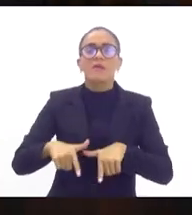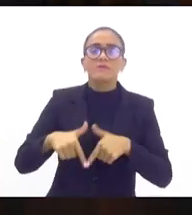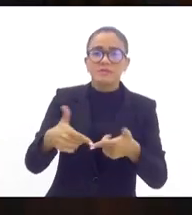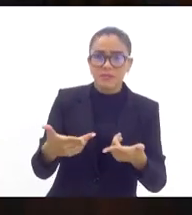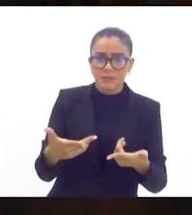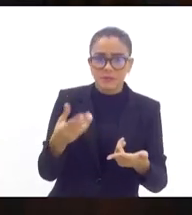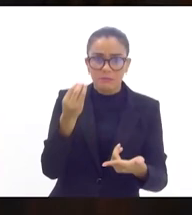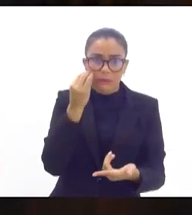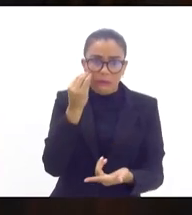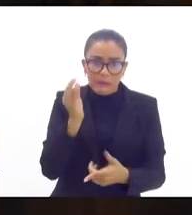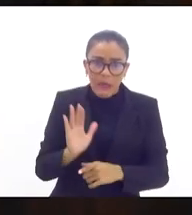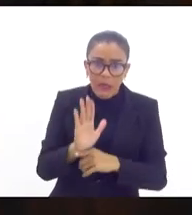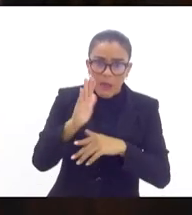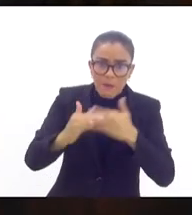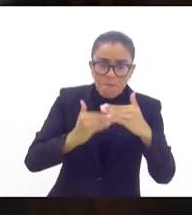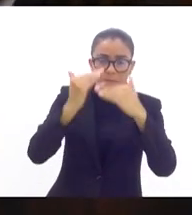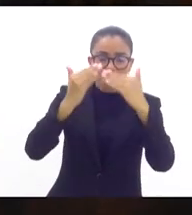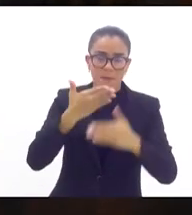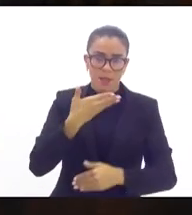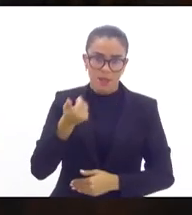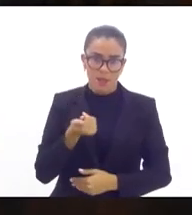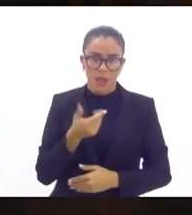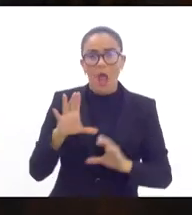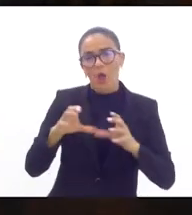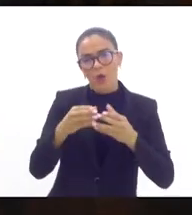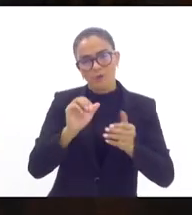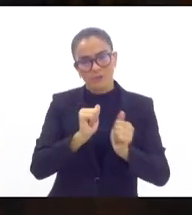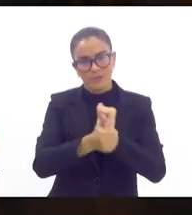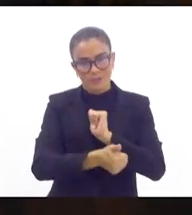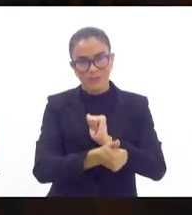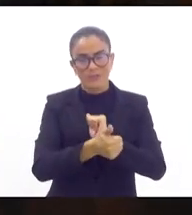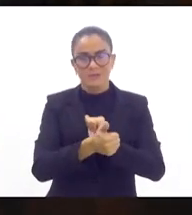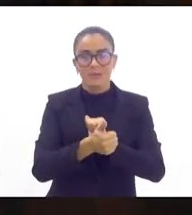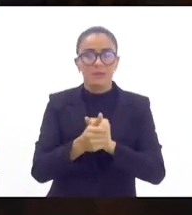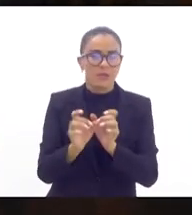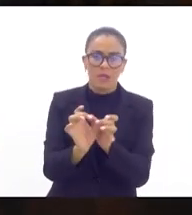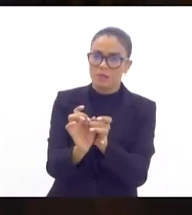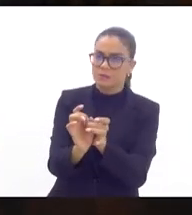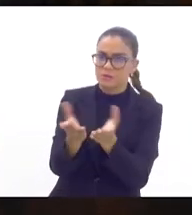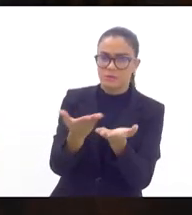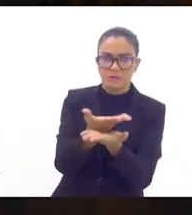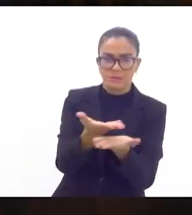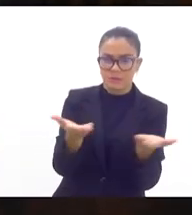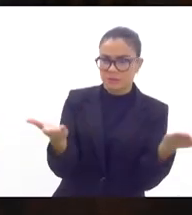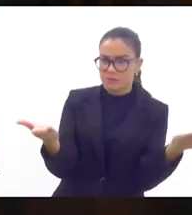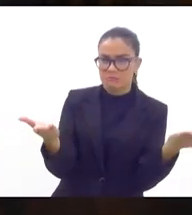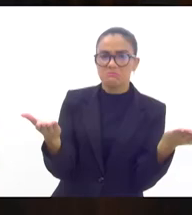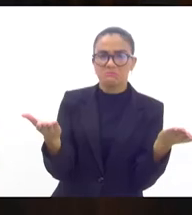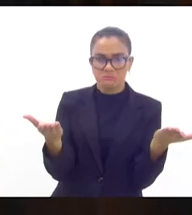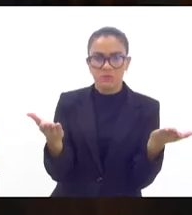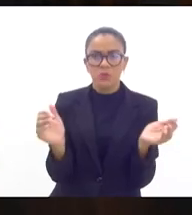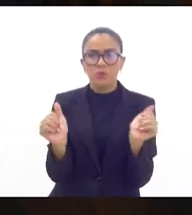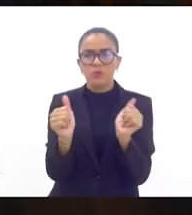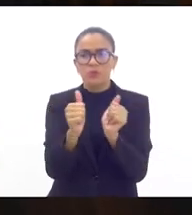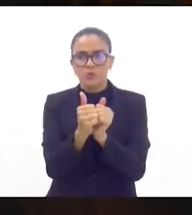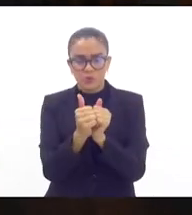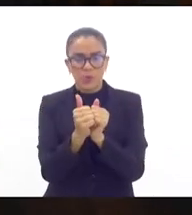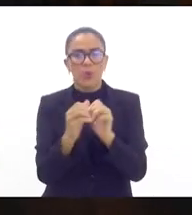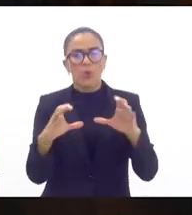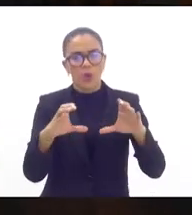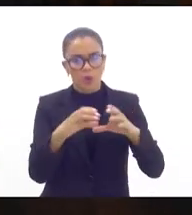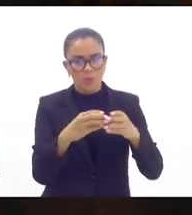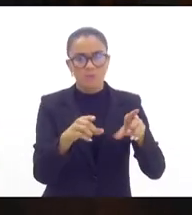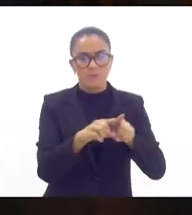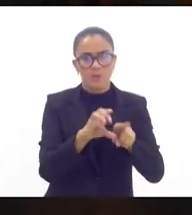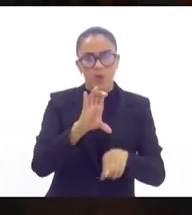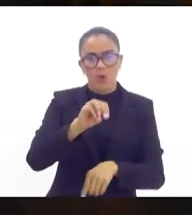para tentar melhorar agora dizer a comissão de esporte aqui tá à disposição tá à disposição aqui junto com a sua comissão aqui